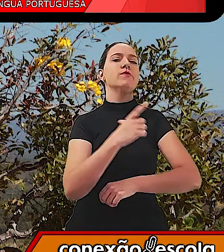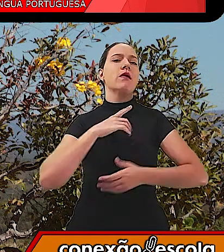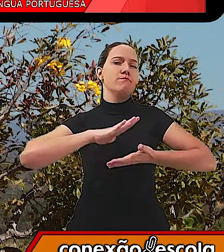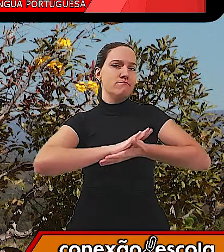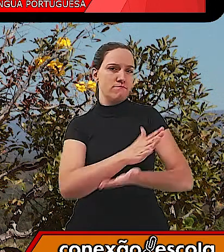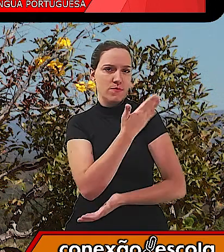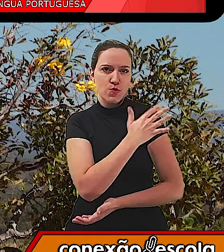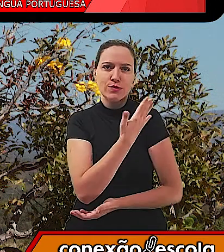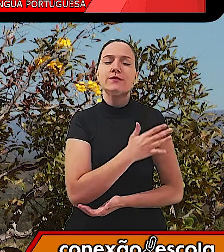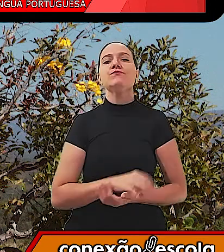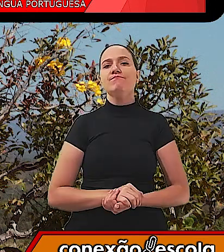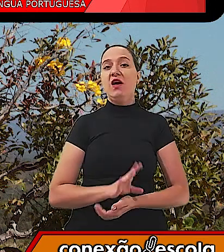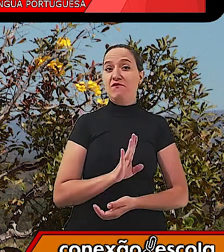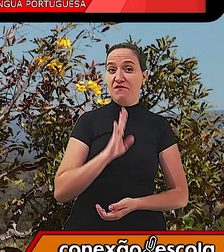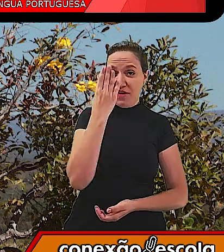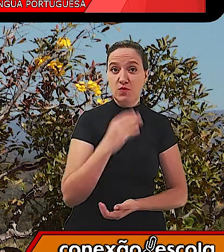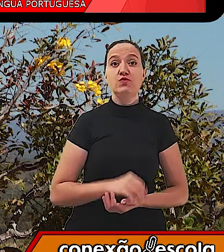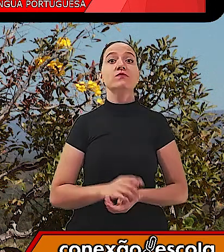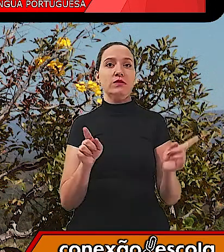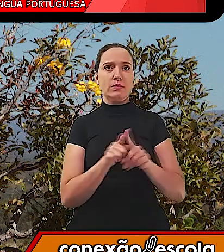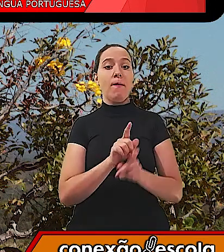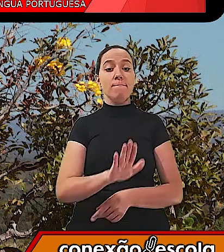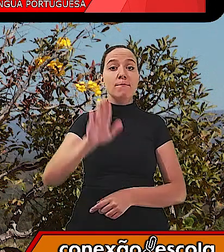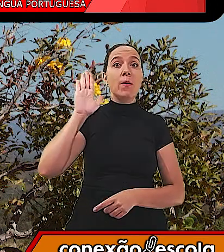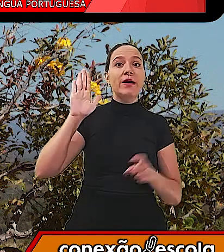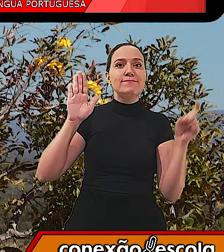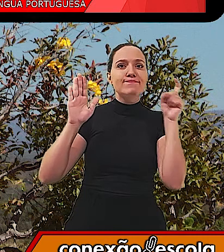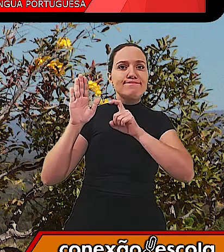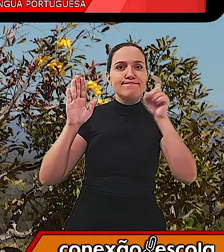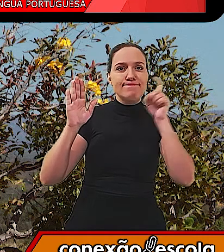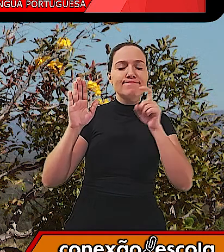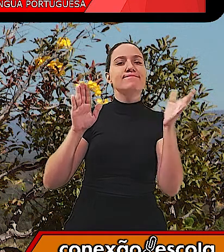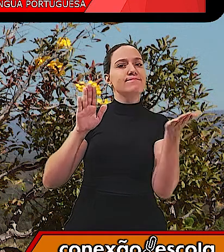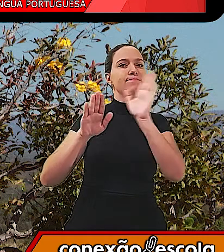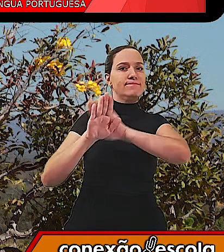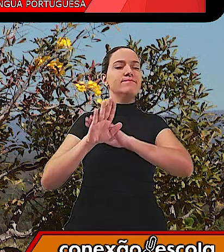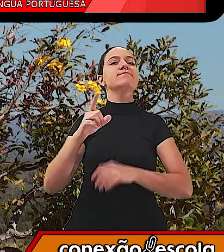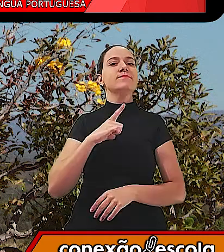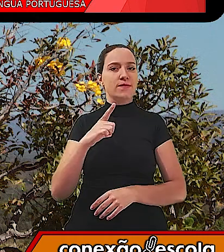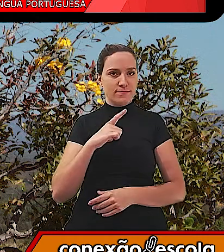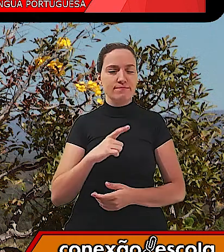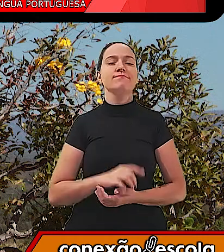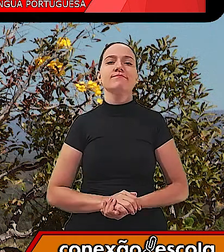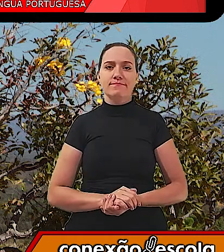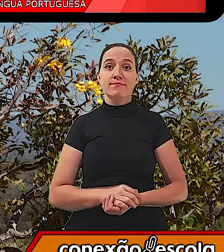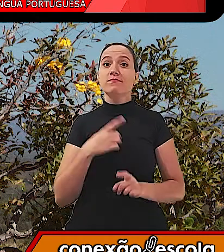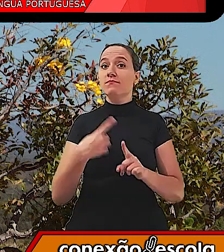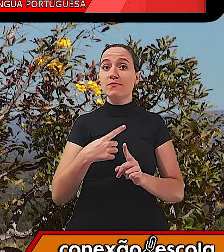preconceito, falsidade e valor da palavra dada. Por quê?